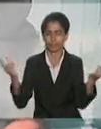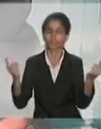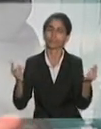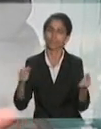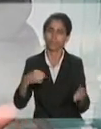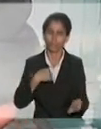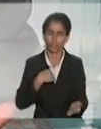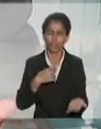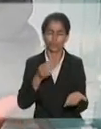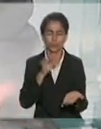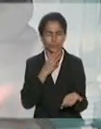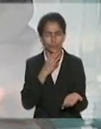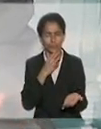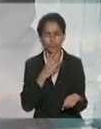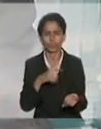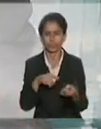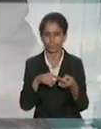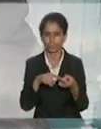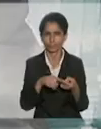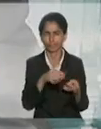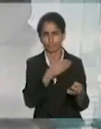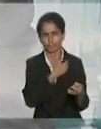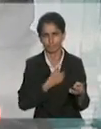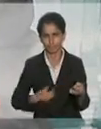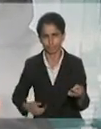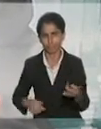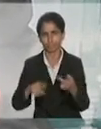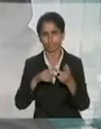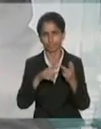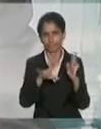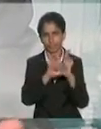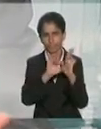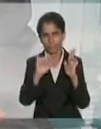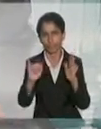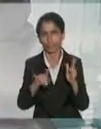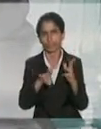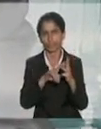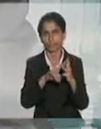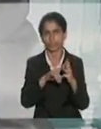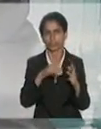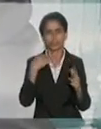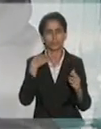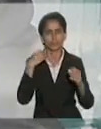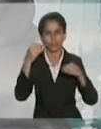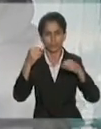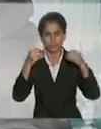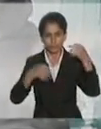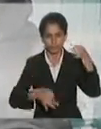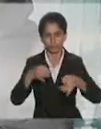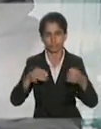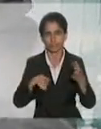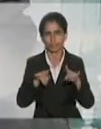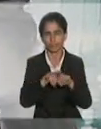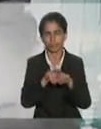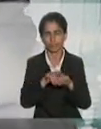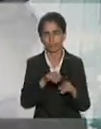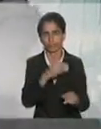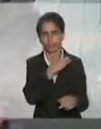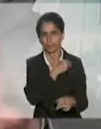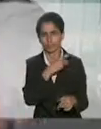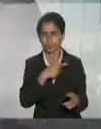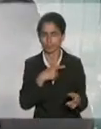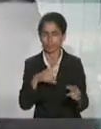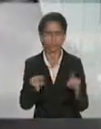poderes constituídos, é o Executivo, o Legislativo, o Judiciário, o Ministério Público, né, os tribunais,